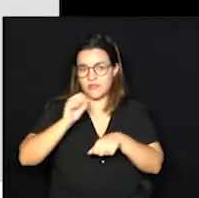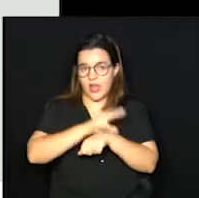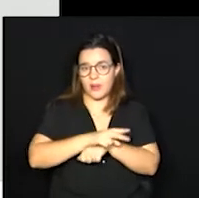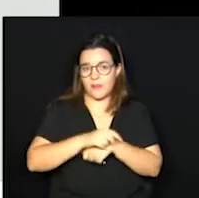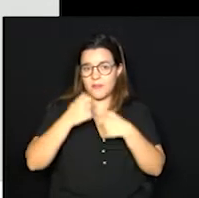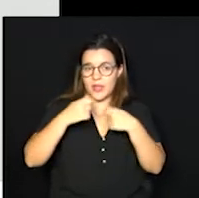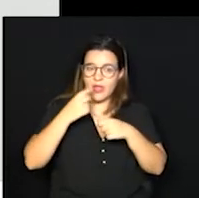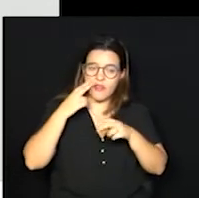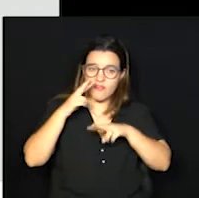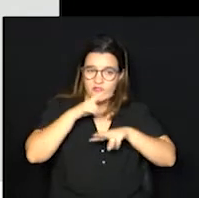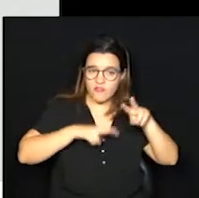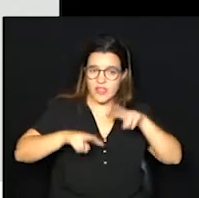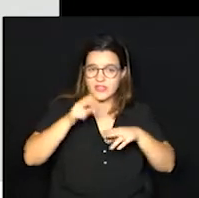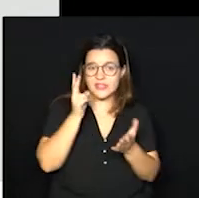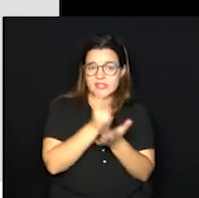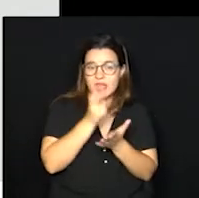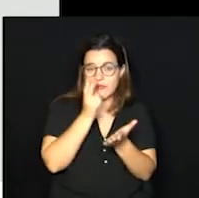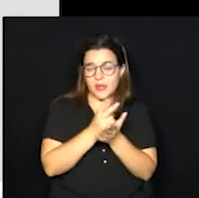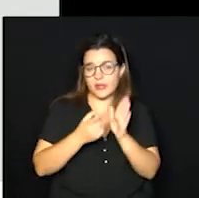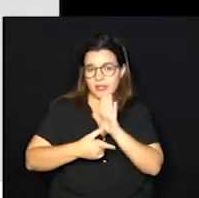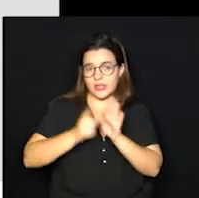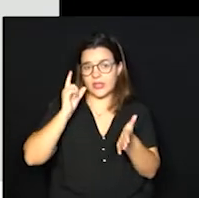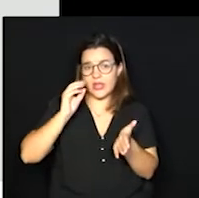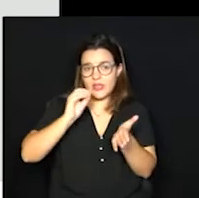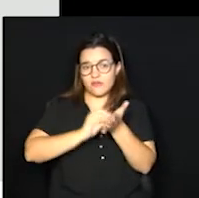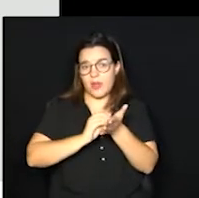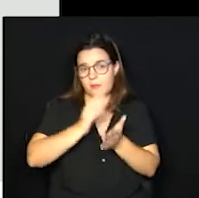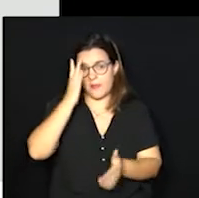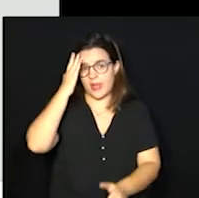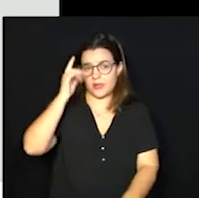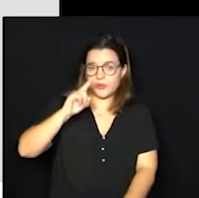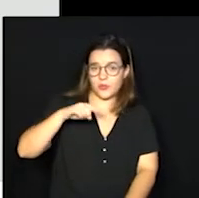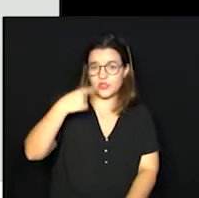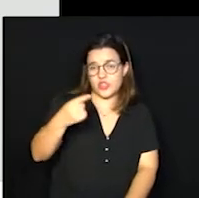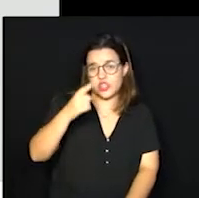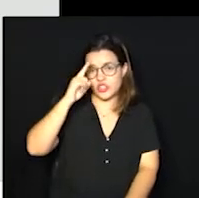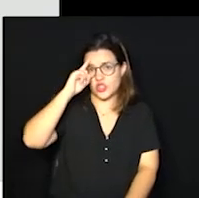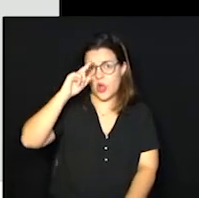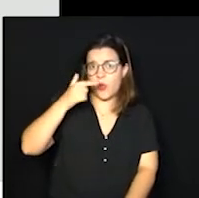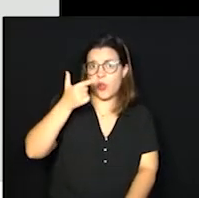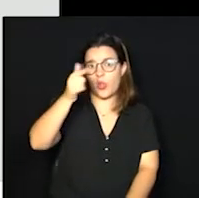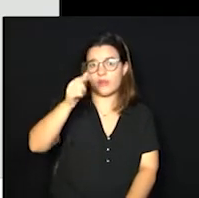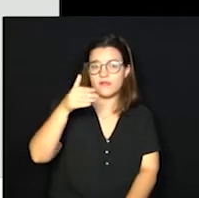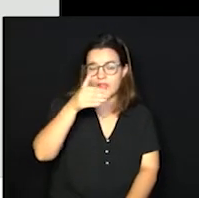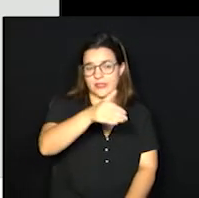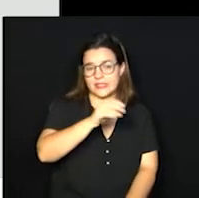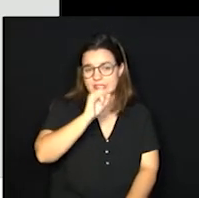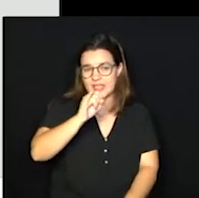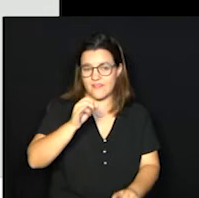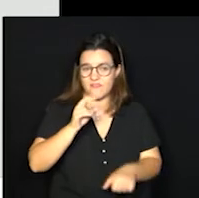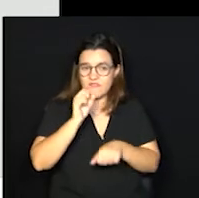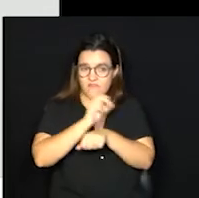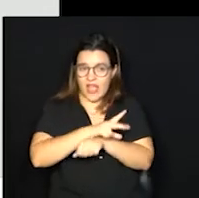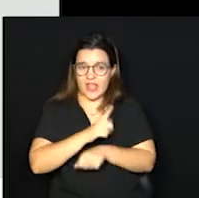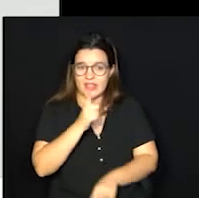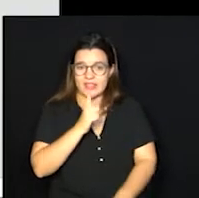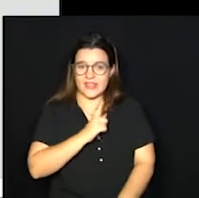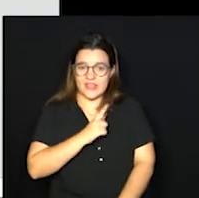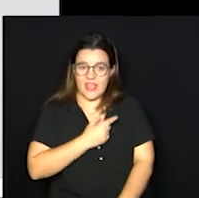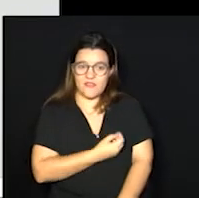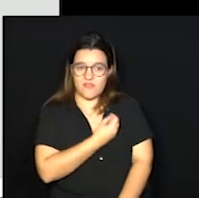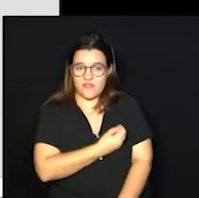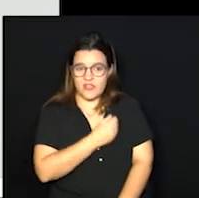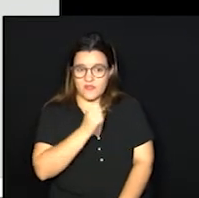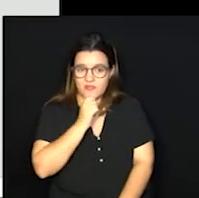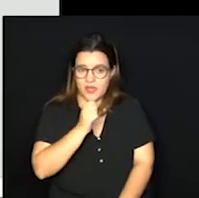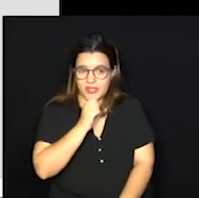estar olhando que quando agendou para o dia seguinte ou para um outro dia, se nesse período a vaga ainda está